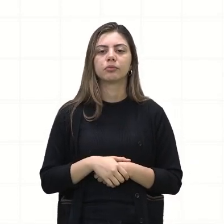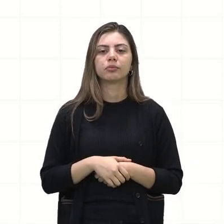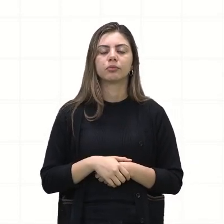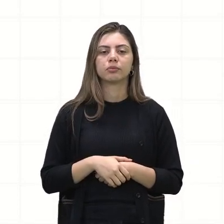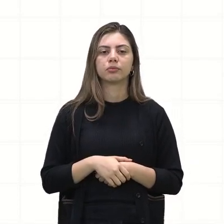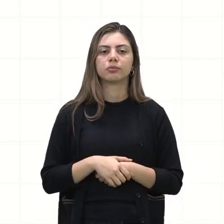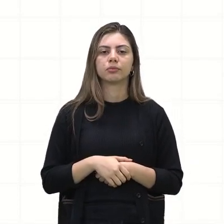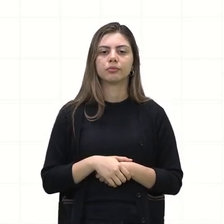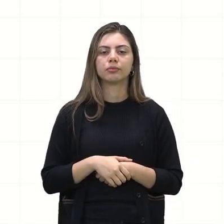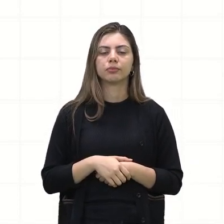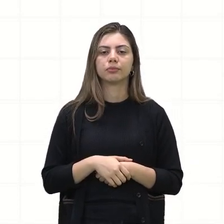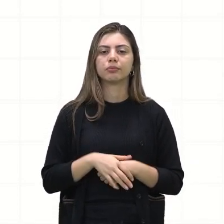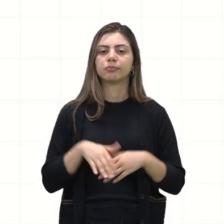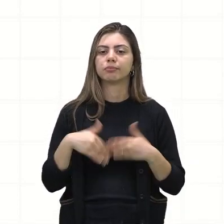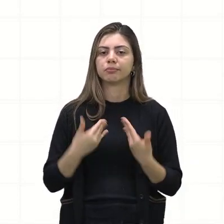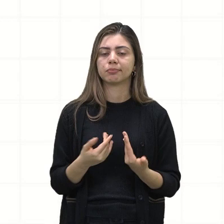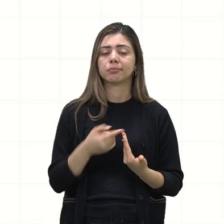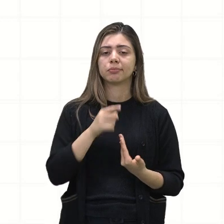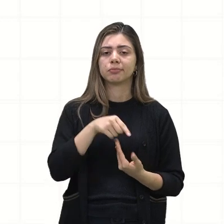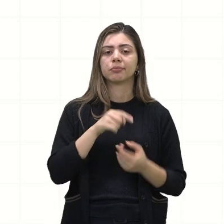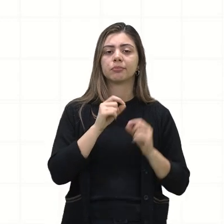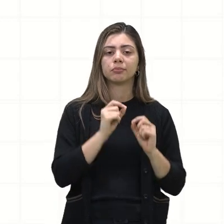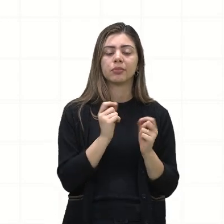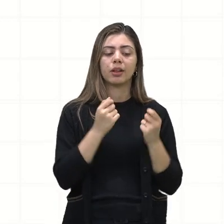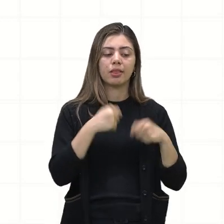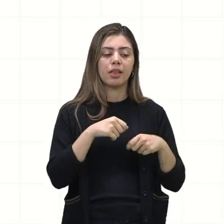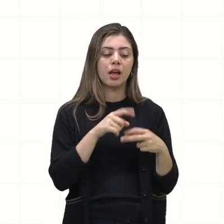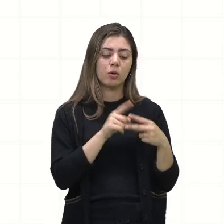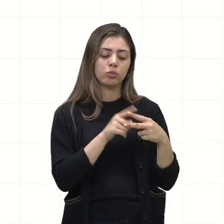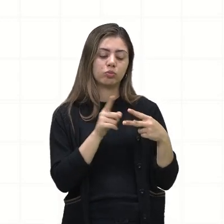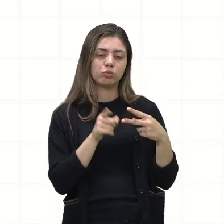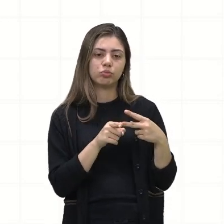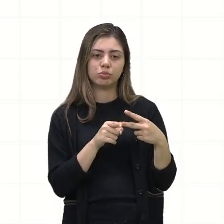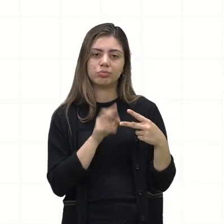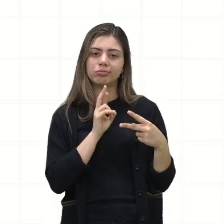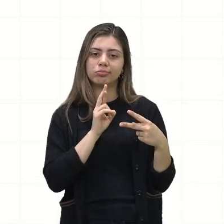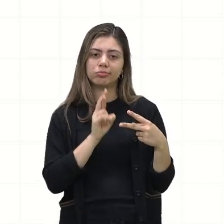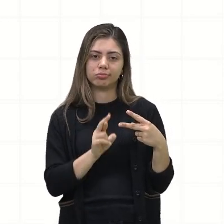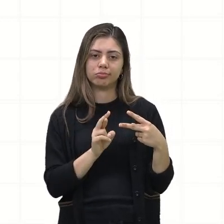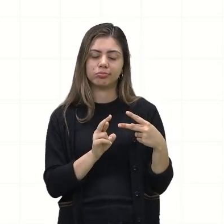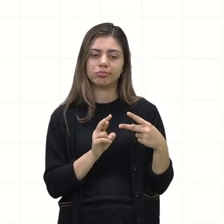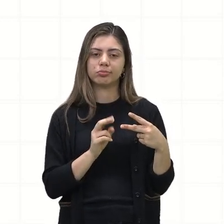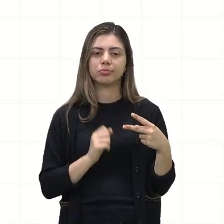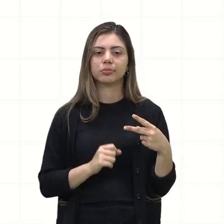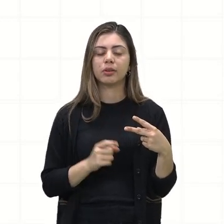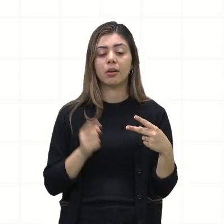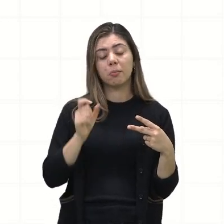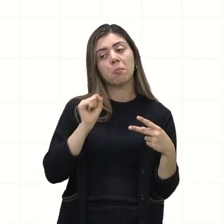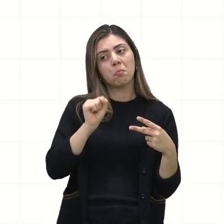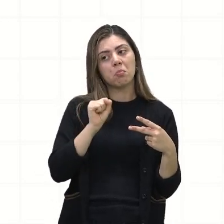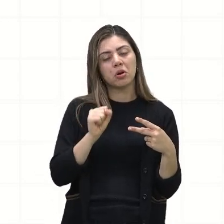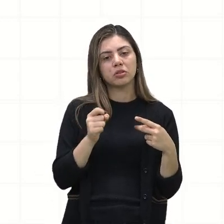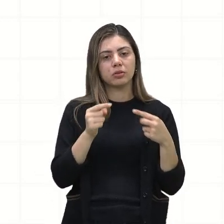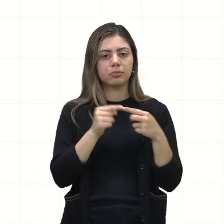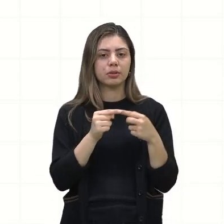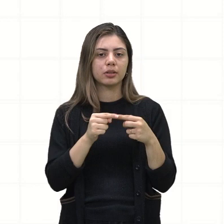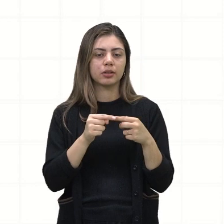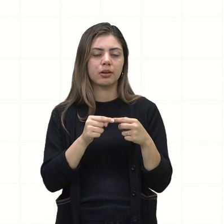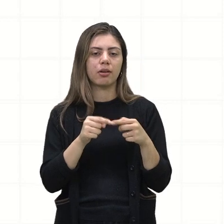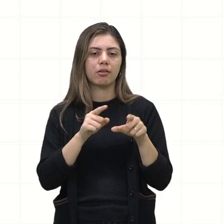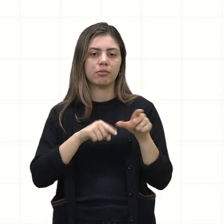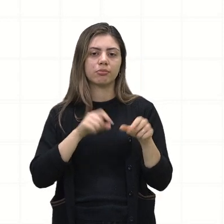conjuntos, tá? Eu vou colocar aqui de novo, ó. Esse aqui, então, conjunto S está representando